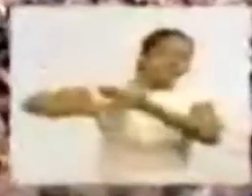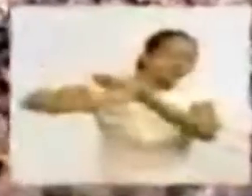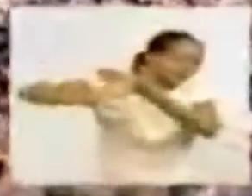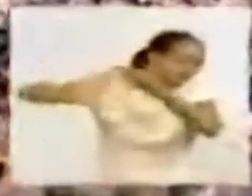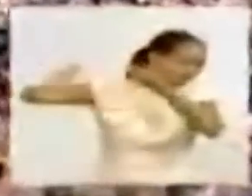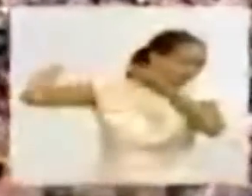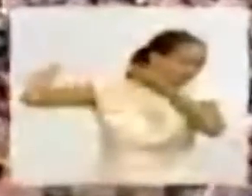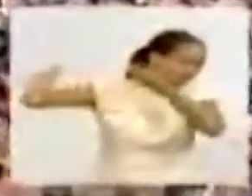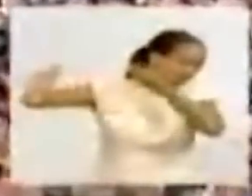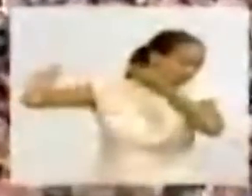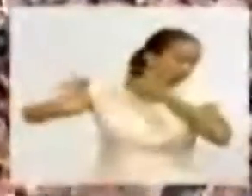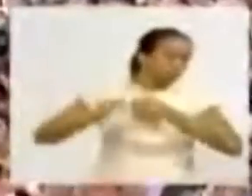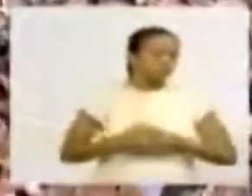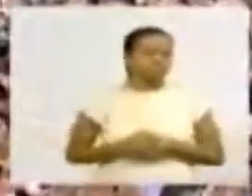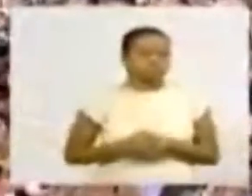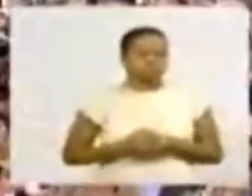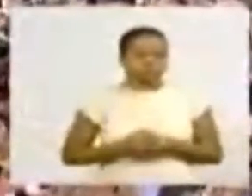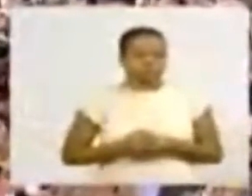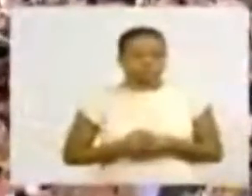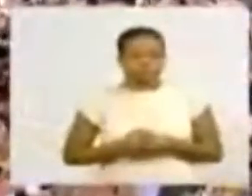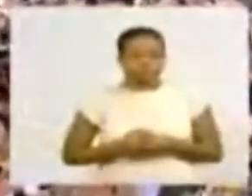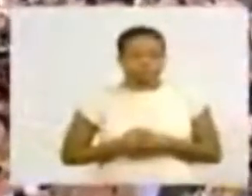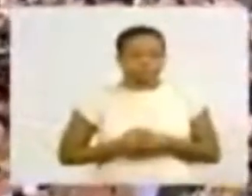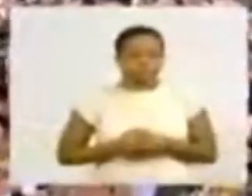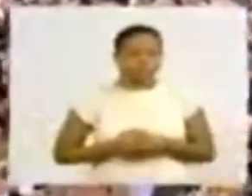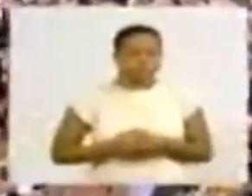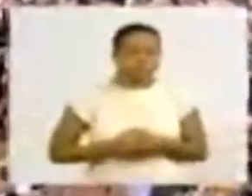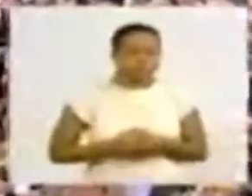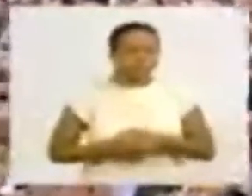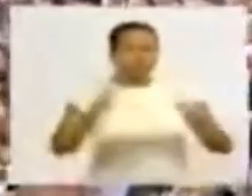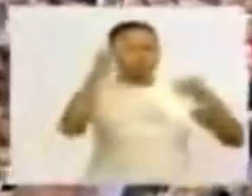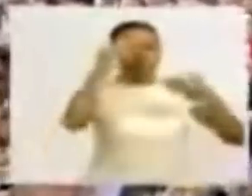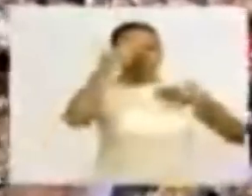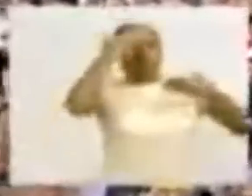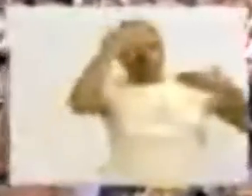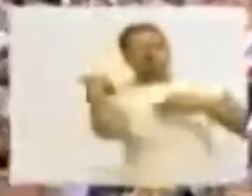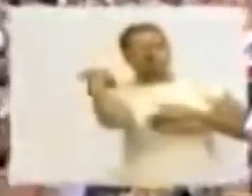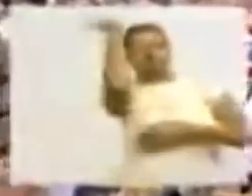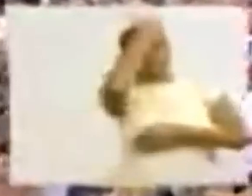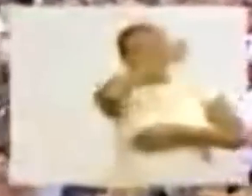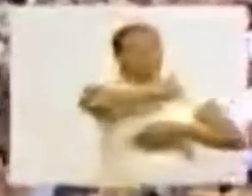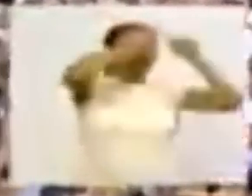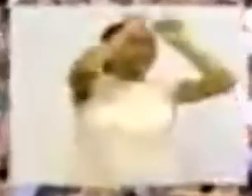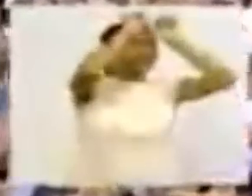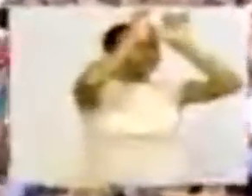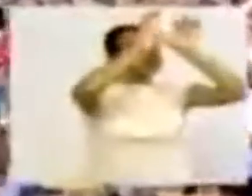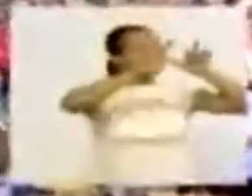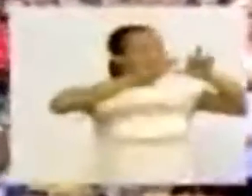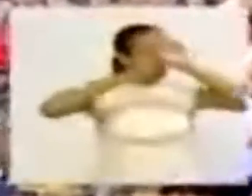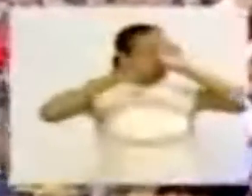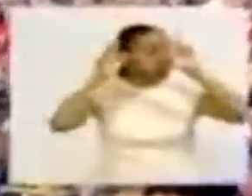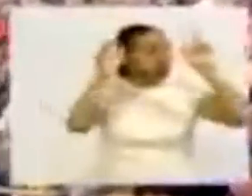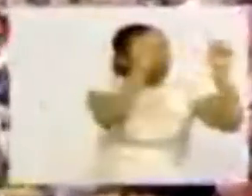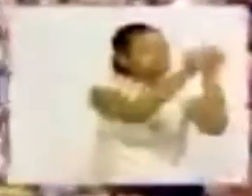tentação, mas livrai-nos do mal. Ave Maria, cheia de graça, o Senhor é